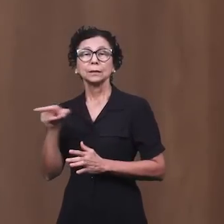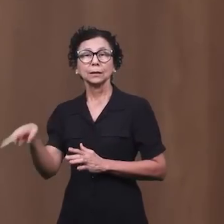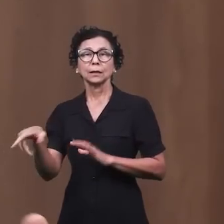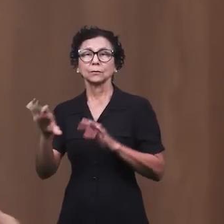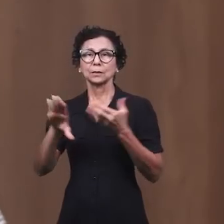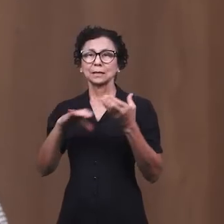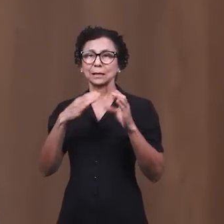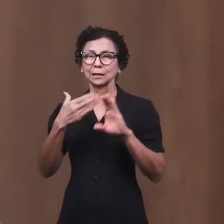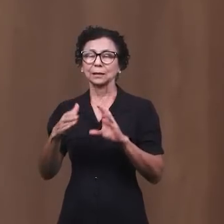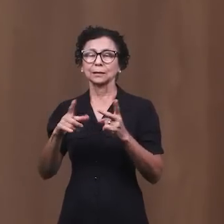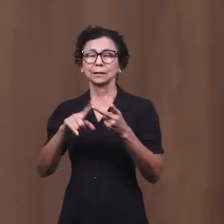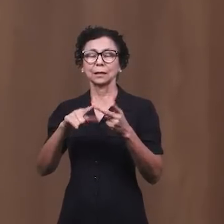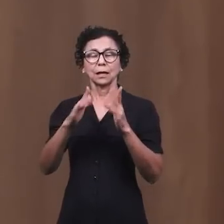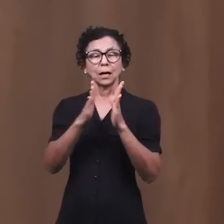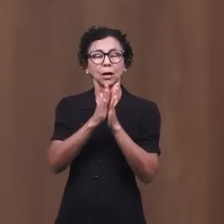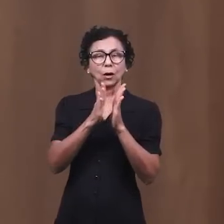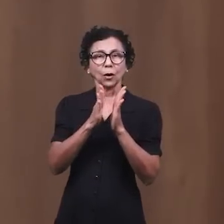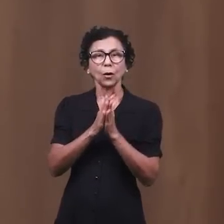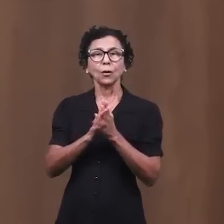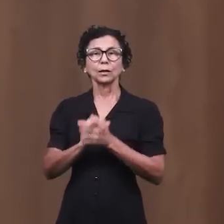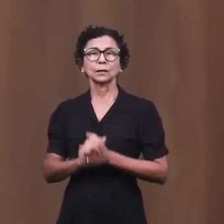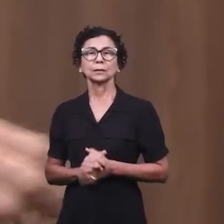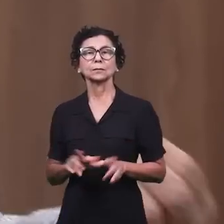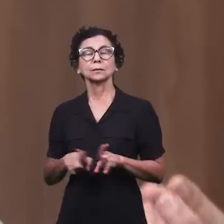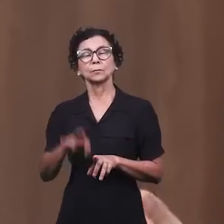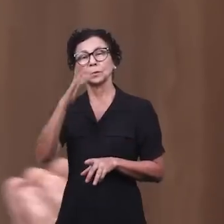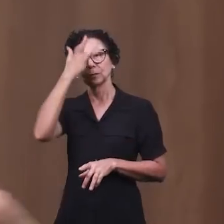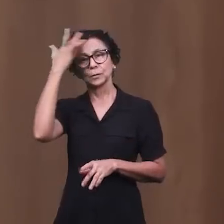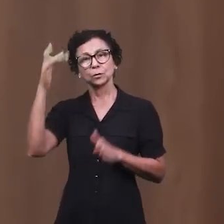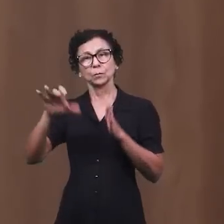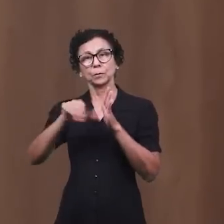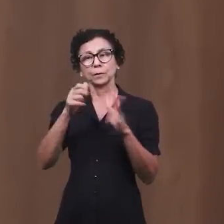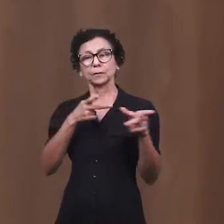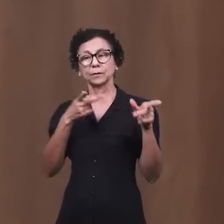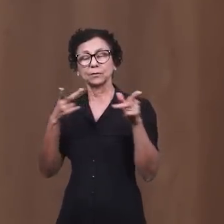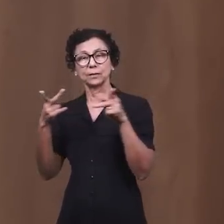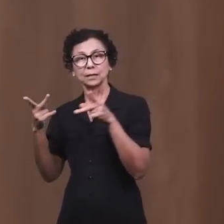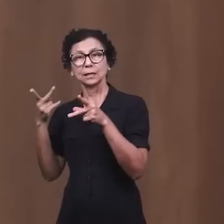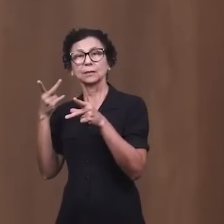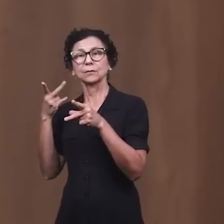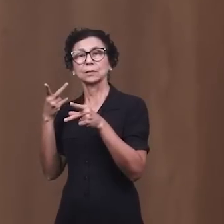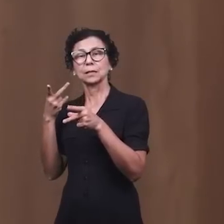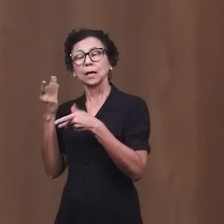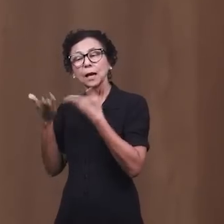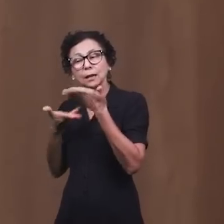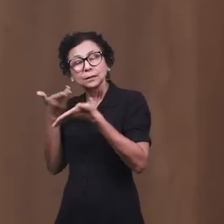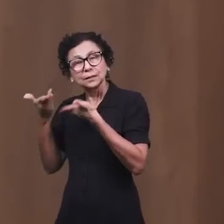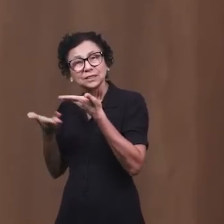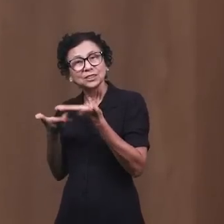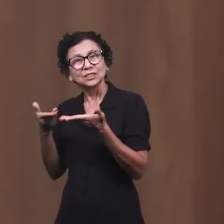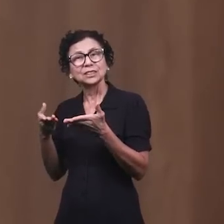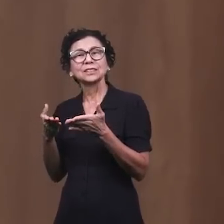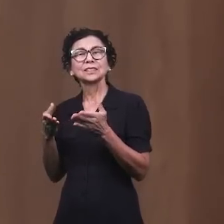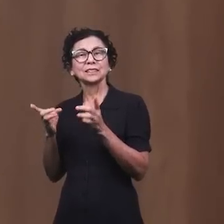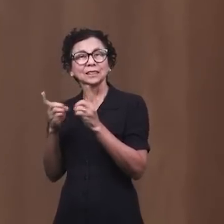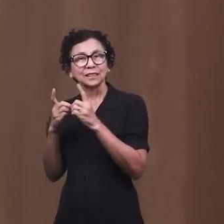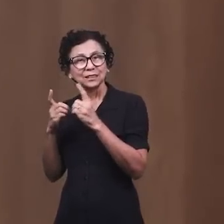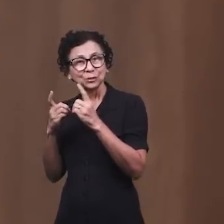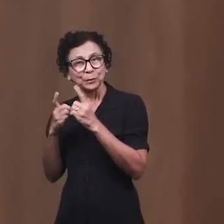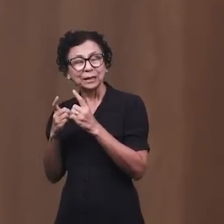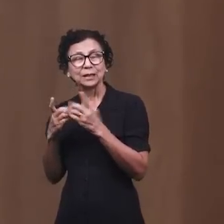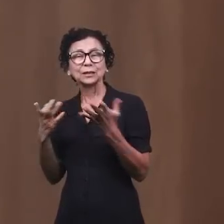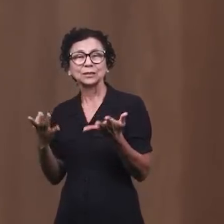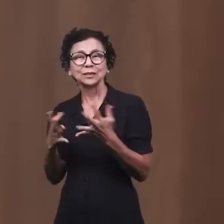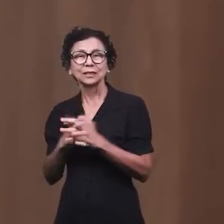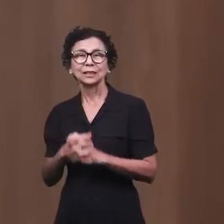conversando com os jovens sobre isso, dá atenção àquele que visita, àquele que vem pela primeira vez, você tem uma participação muito importante. O culto